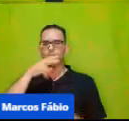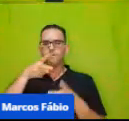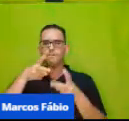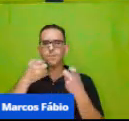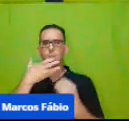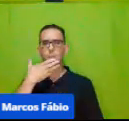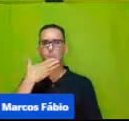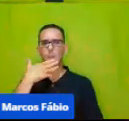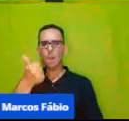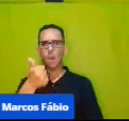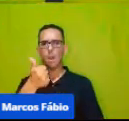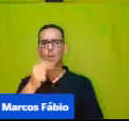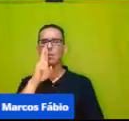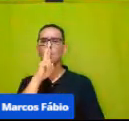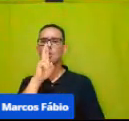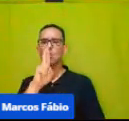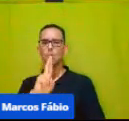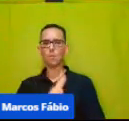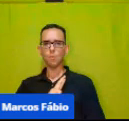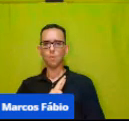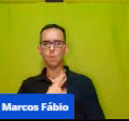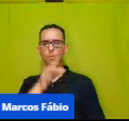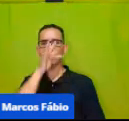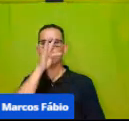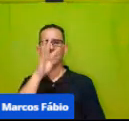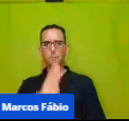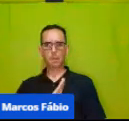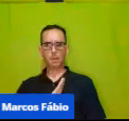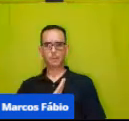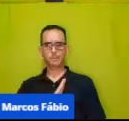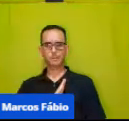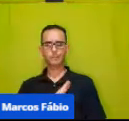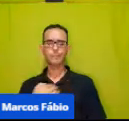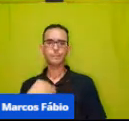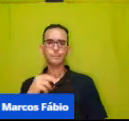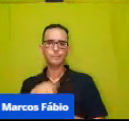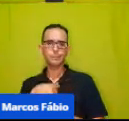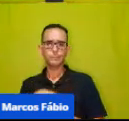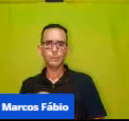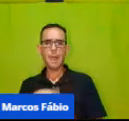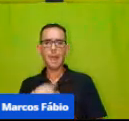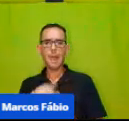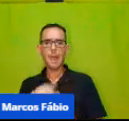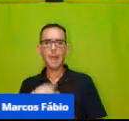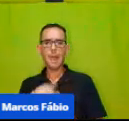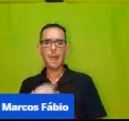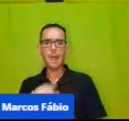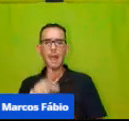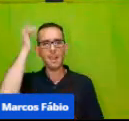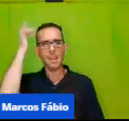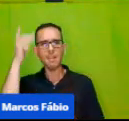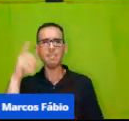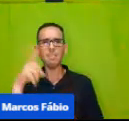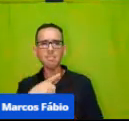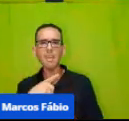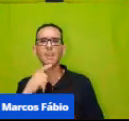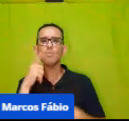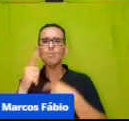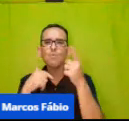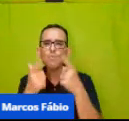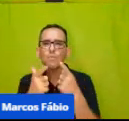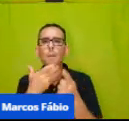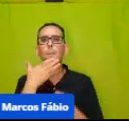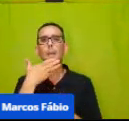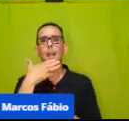assim, no retorno dos alunos quando eu comecei a fazer isso, né? E até facilita para tirar dúvidas, essas coisas assim.